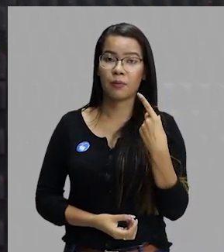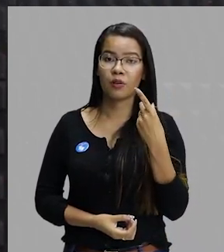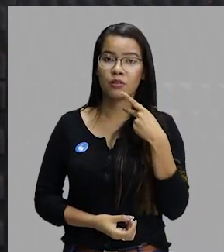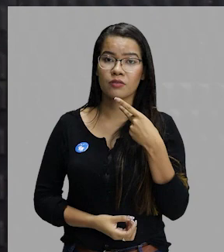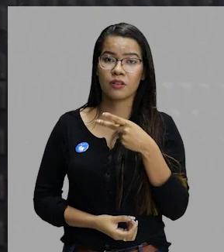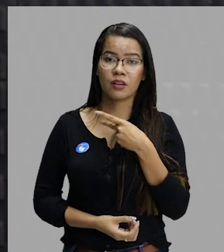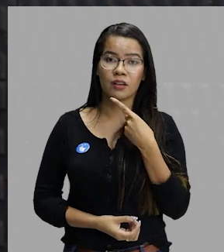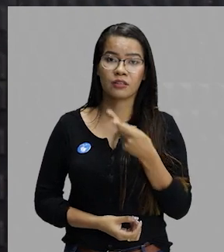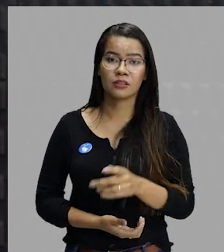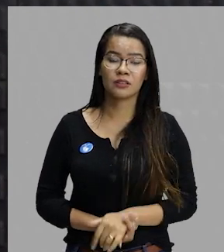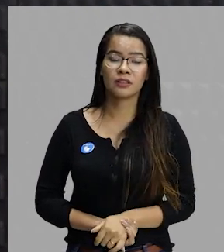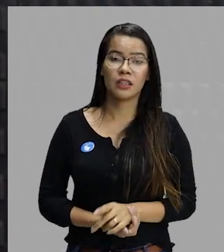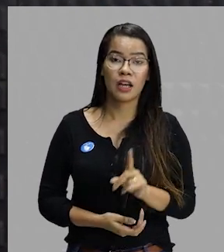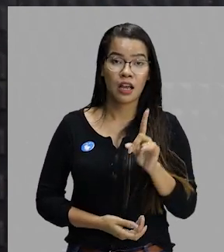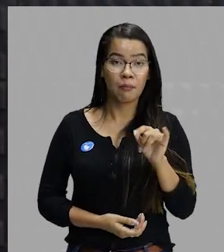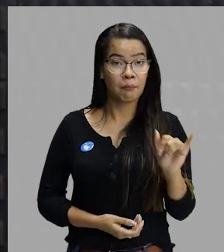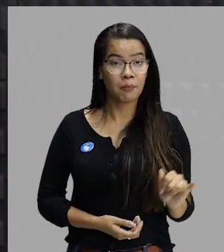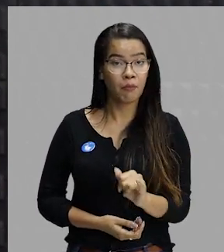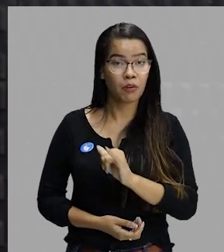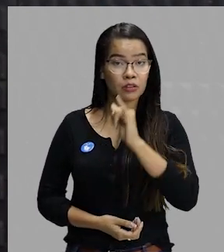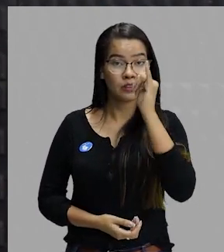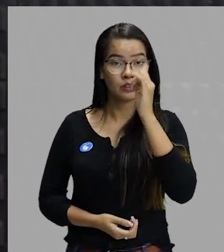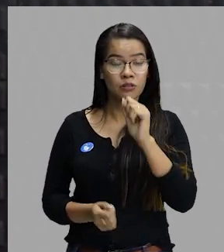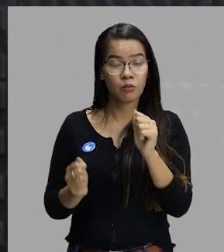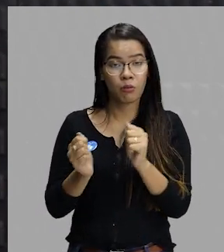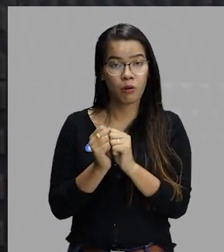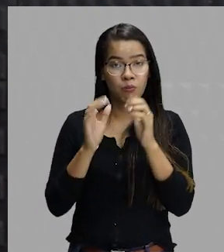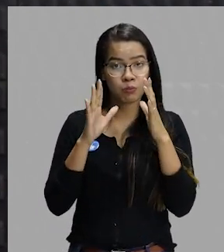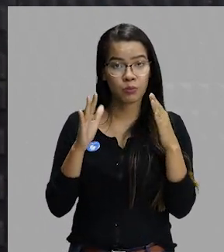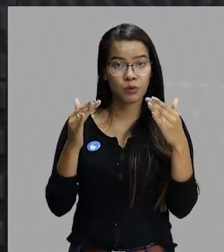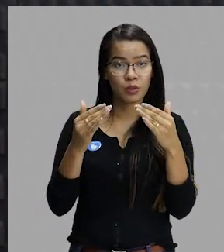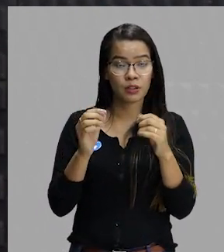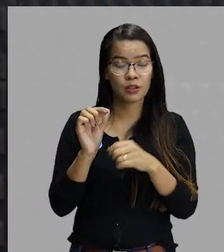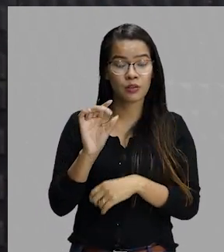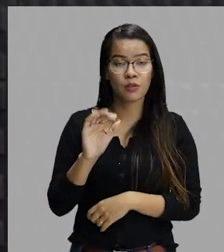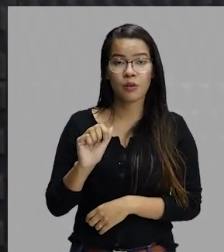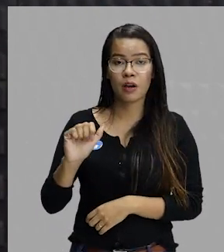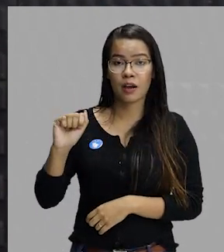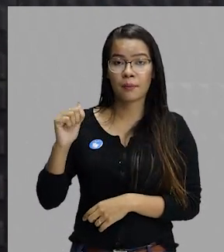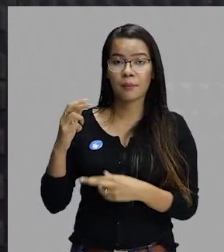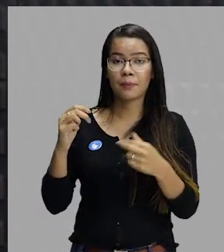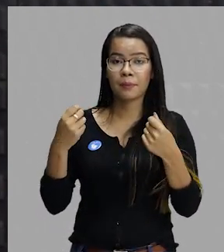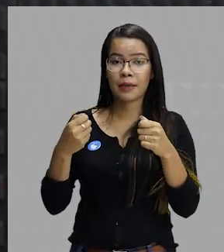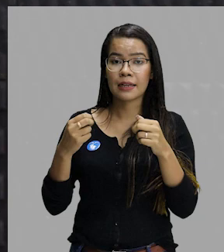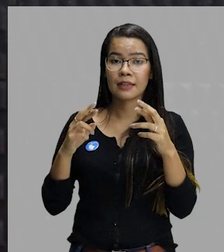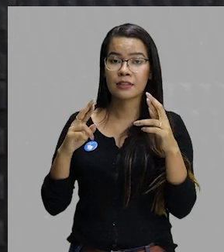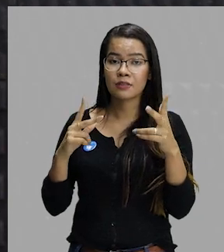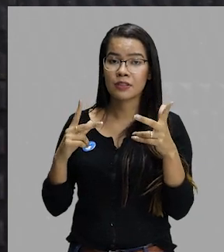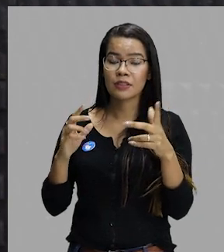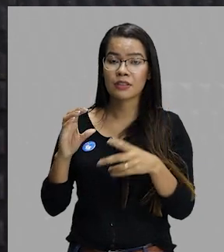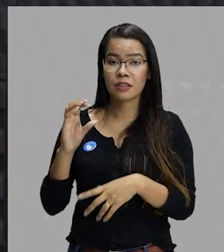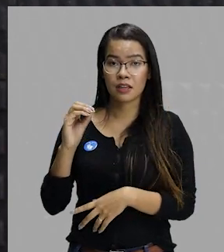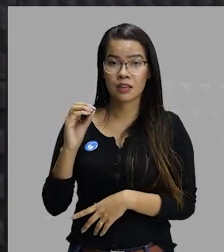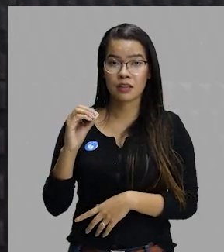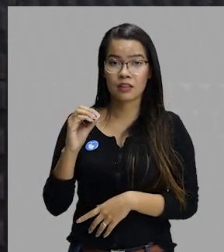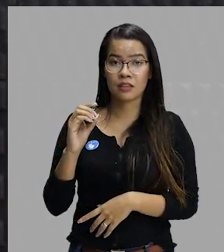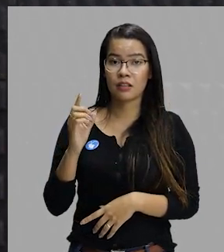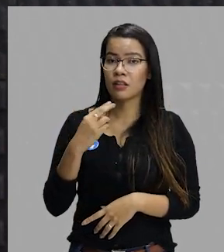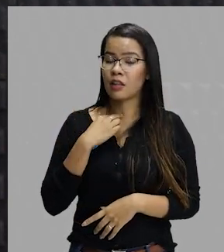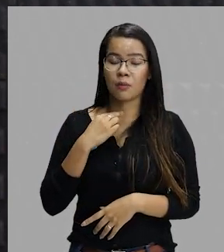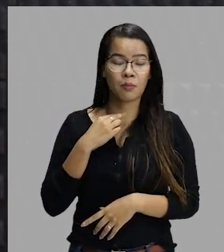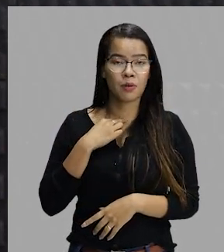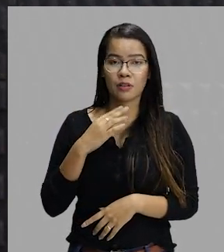são valores importantes, com uma ressalva que esse a tem que ser diferente de zero, esse a não pode ser